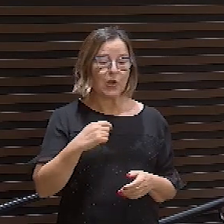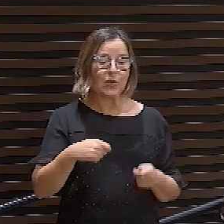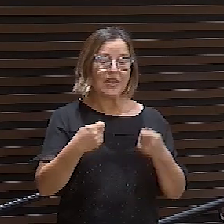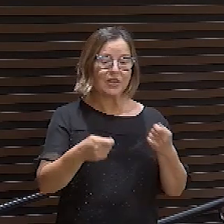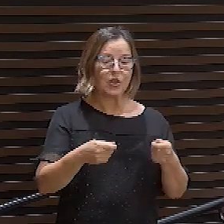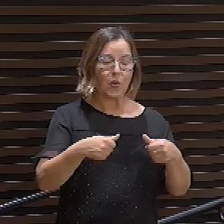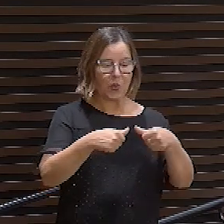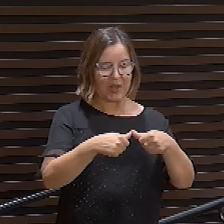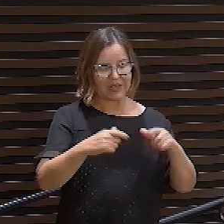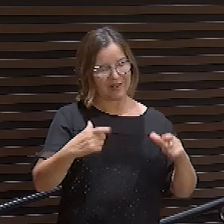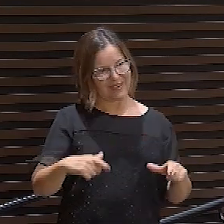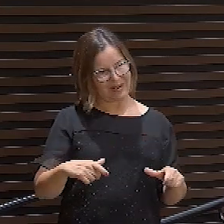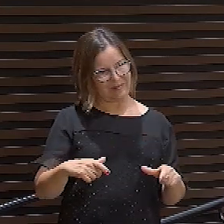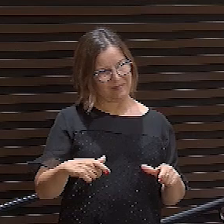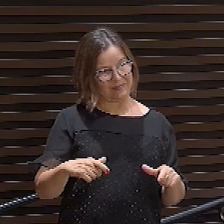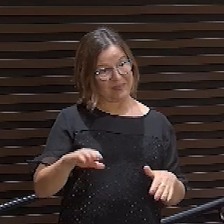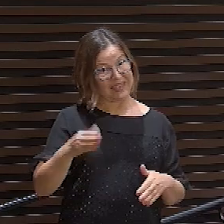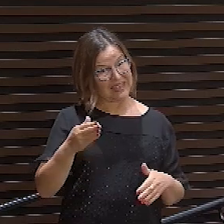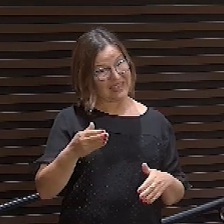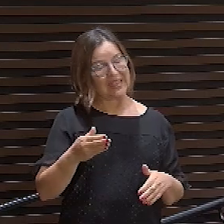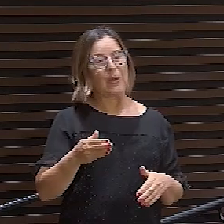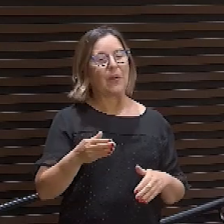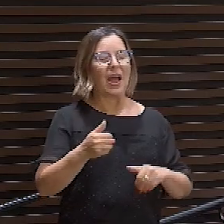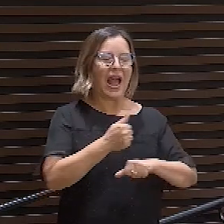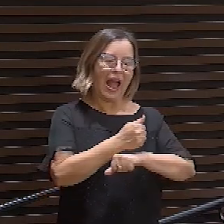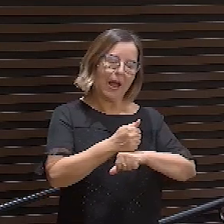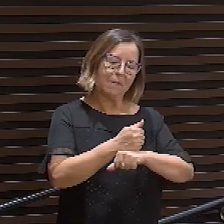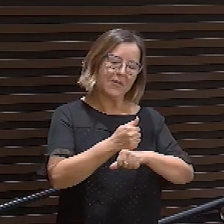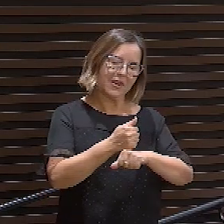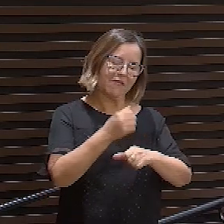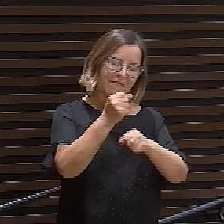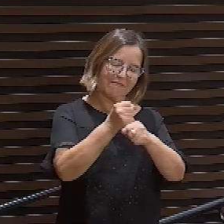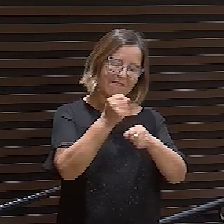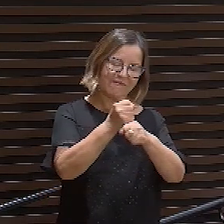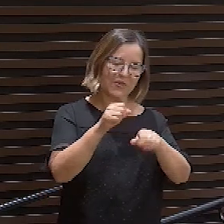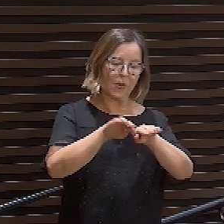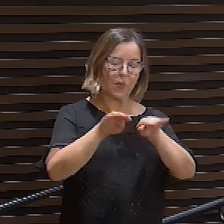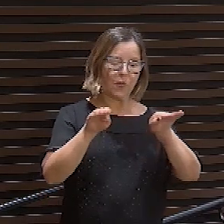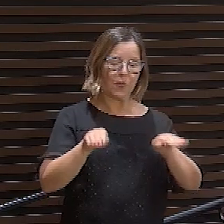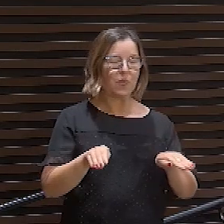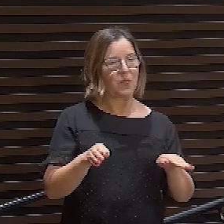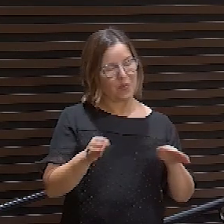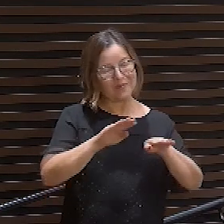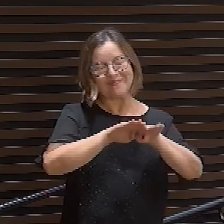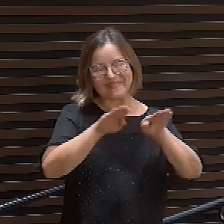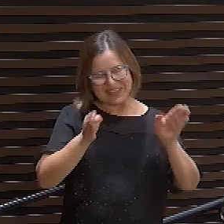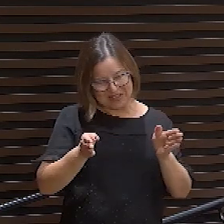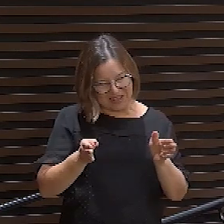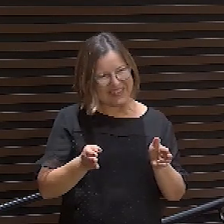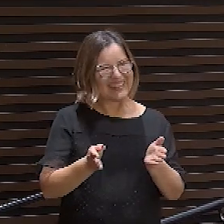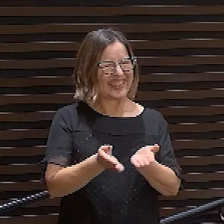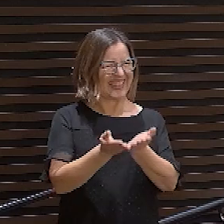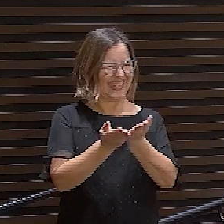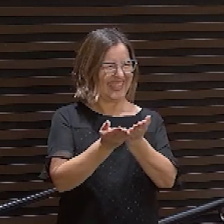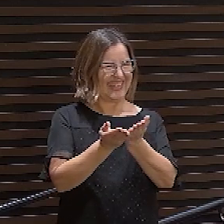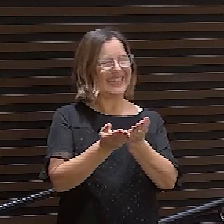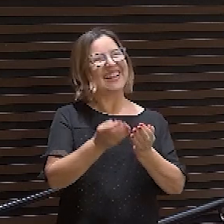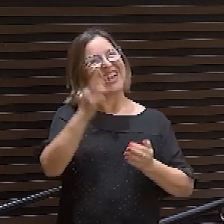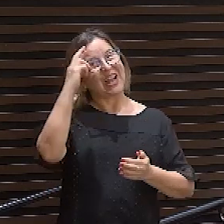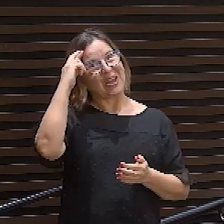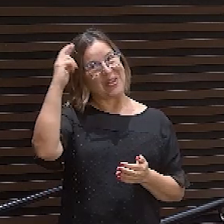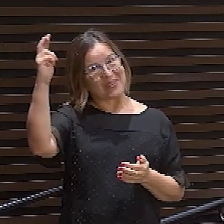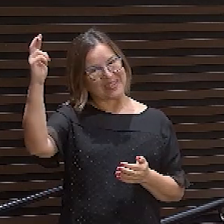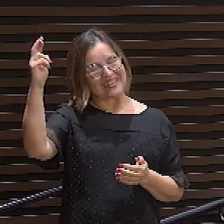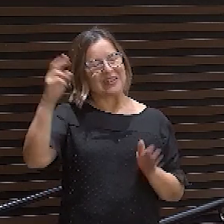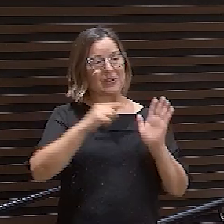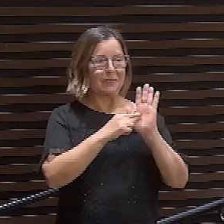Ali edificou Abraão um altar ao Senhor que lhe aparecera. Qual é